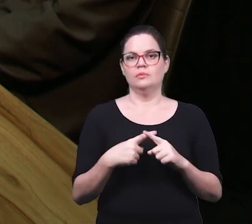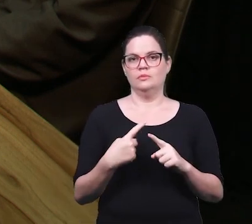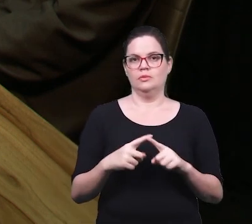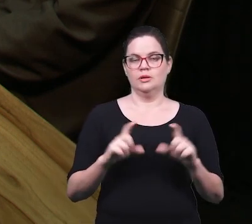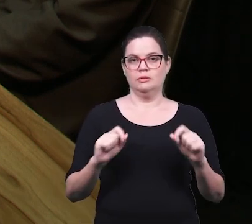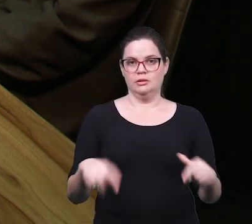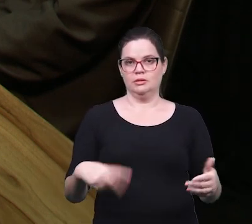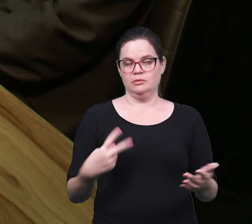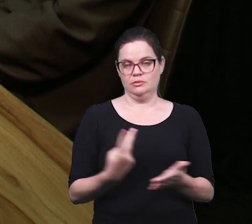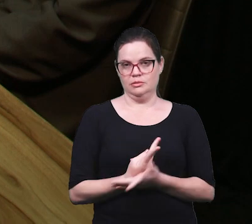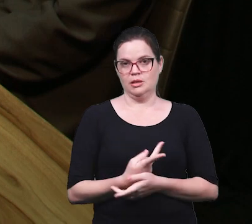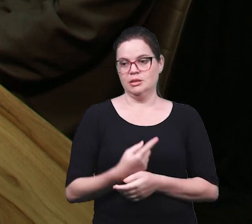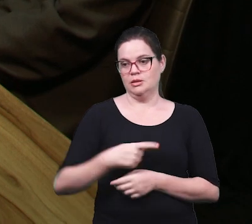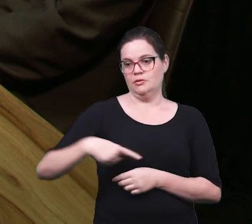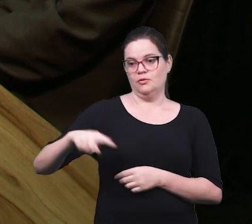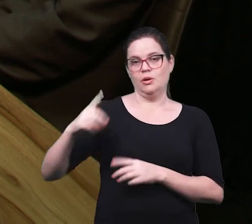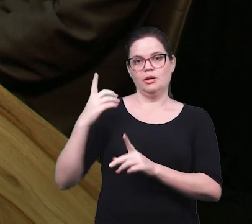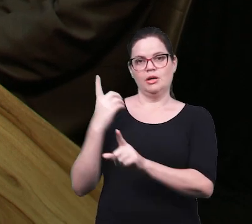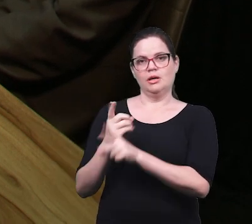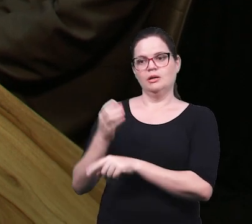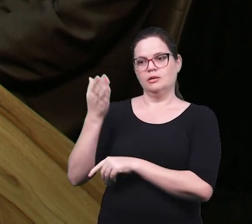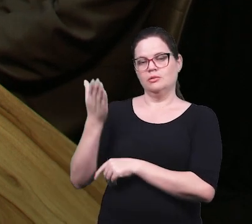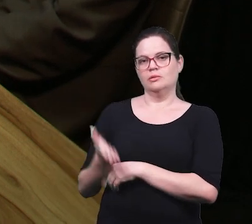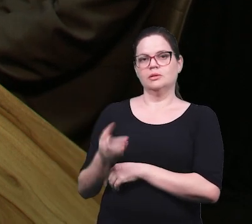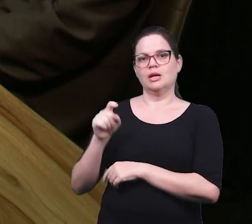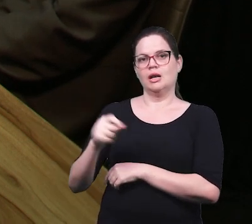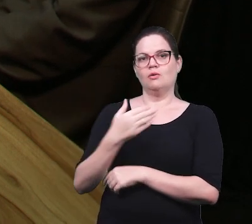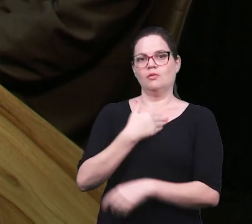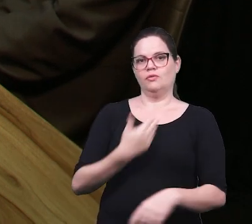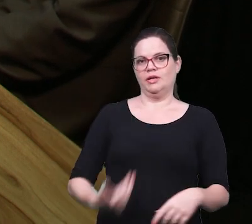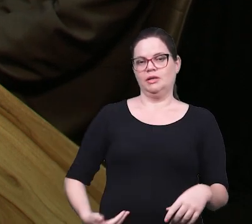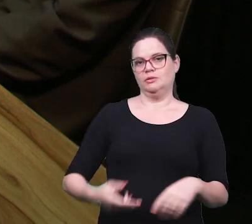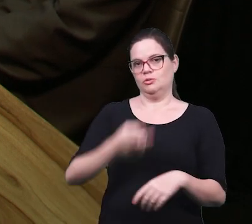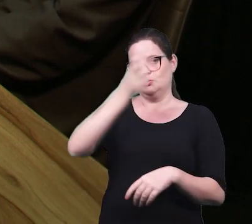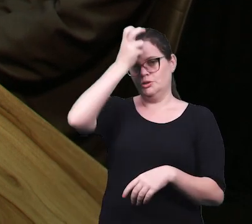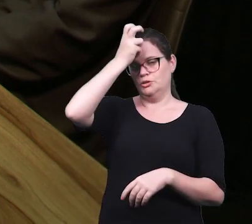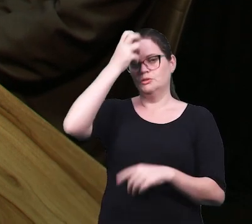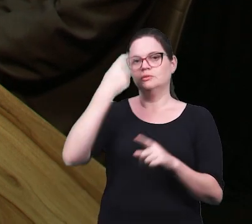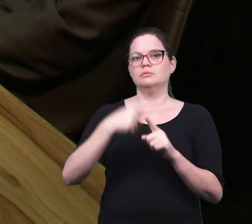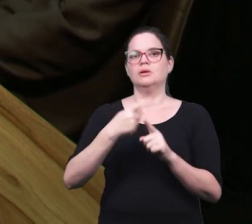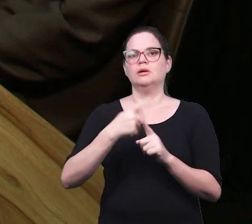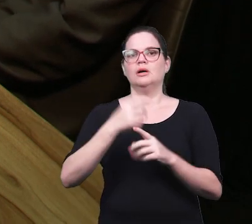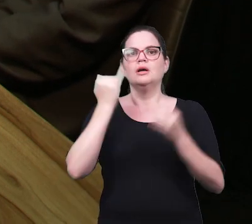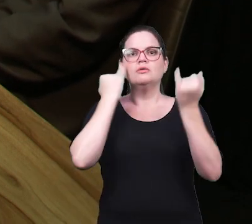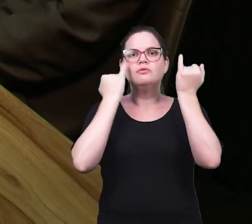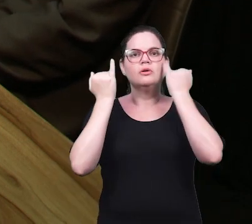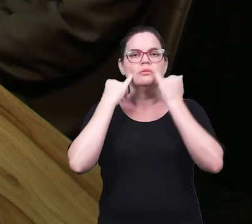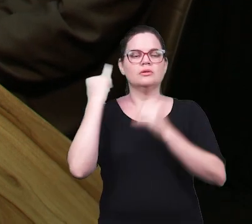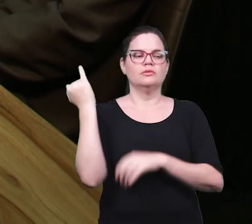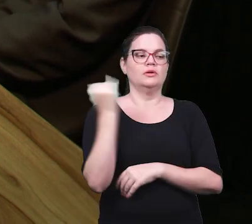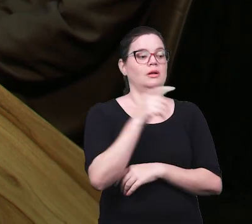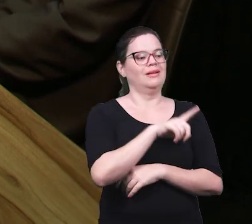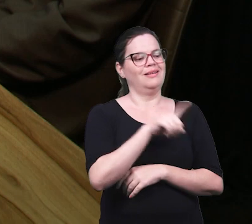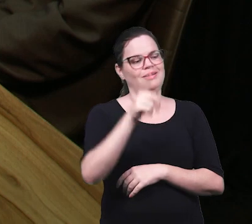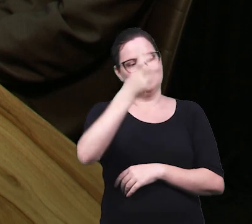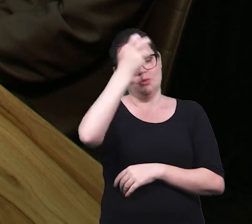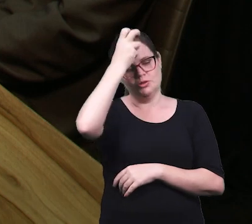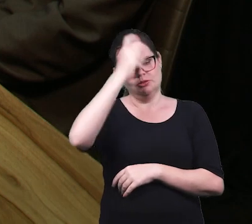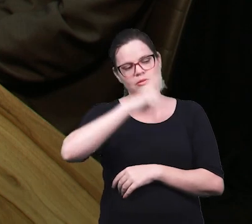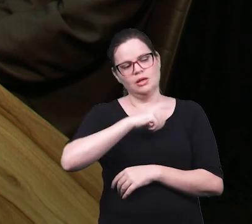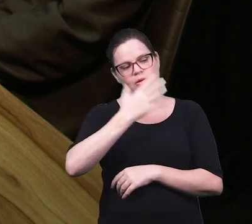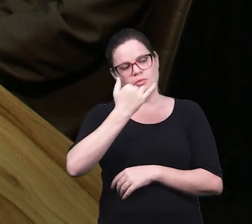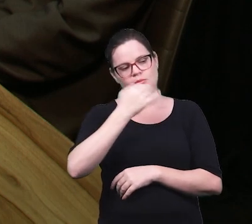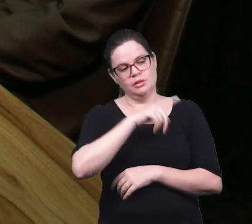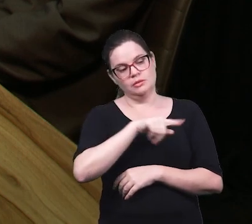agora eles vêm ao encontro do Egito, porque a notícia era, no Egito tem